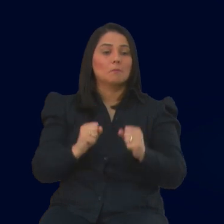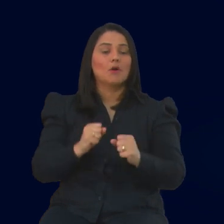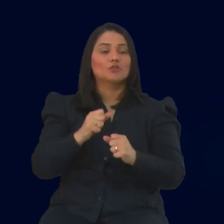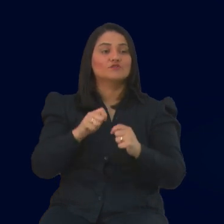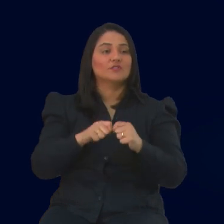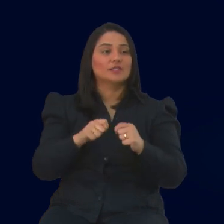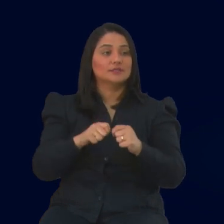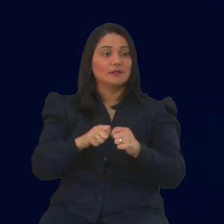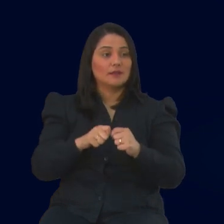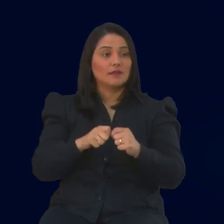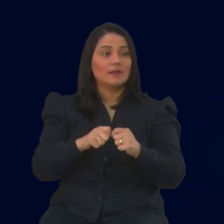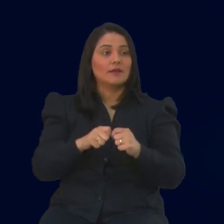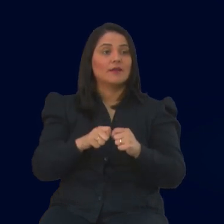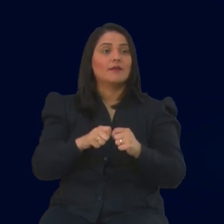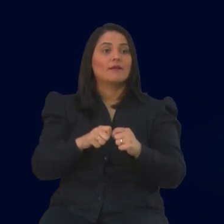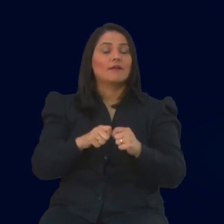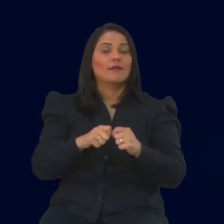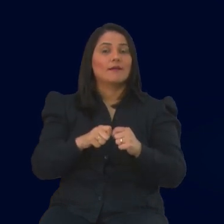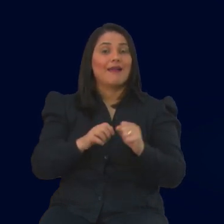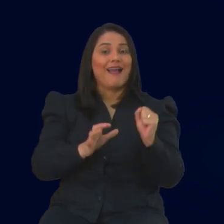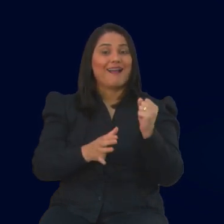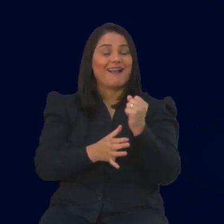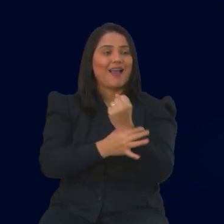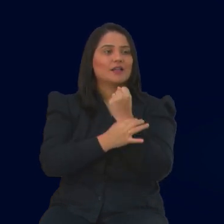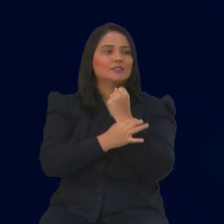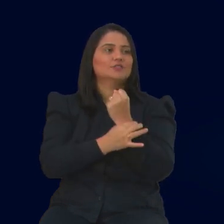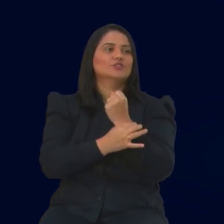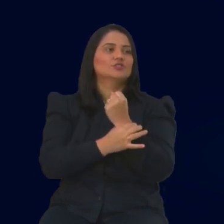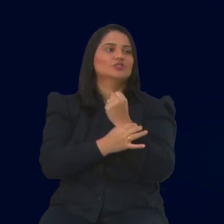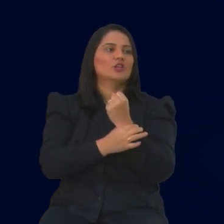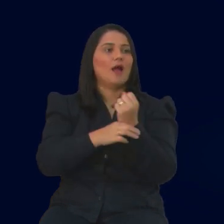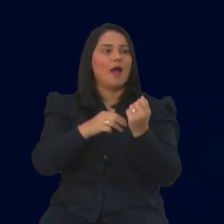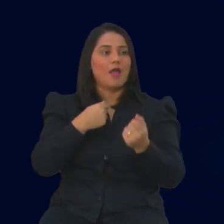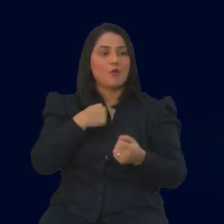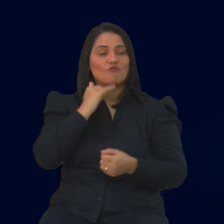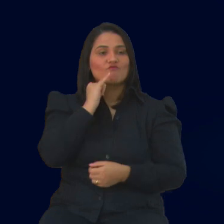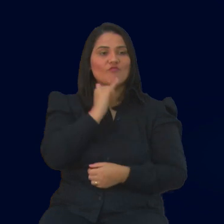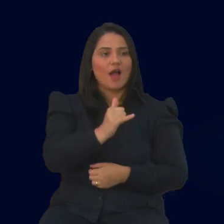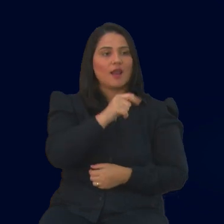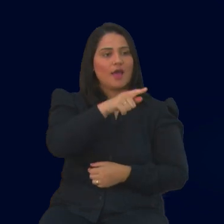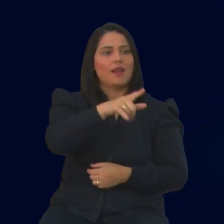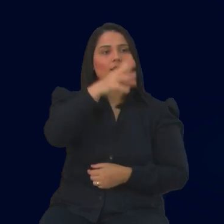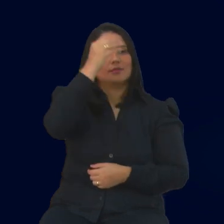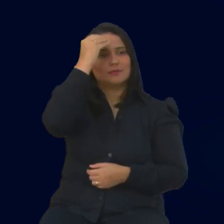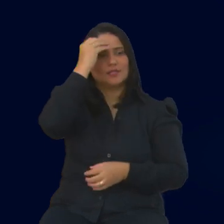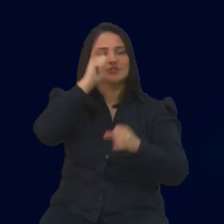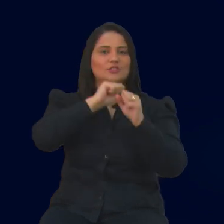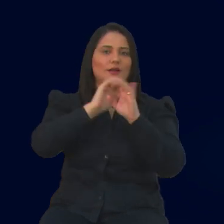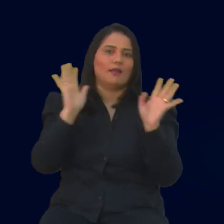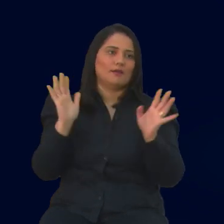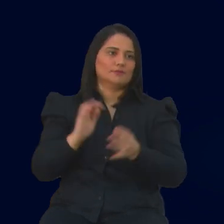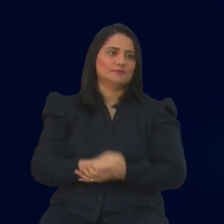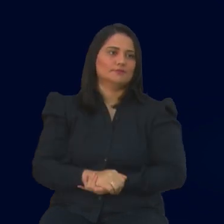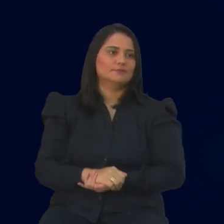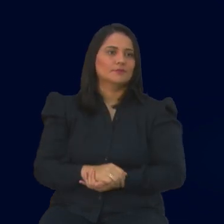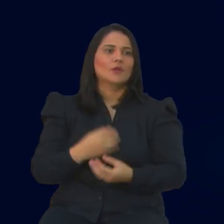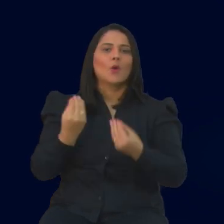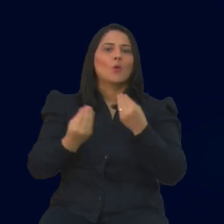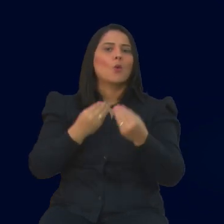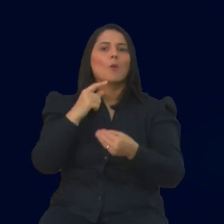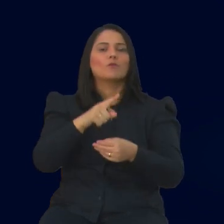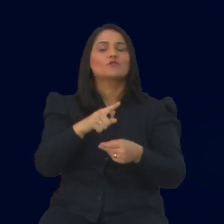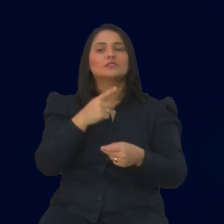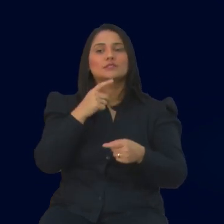nossa mensagem chegue no outro como nós queremos? Como você pode fazer para falar e ser